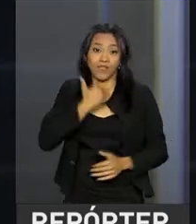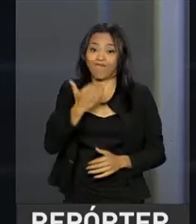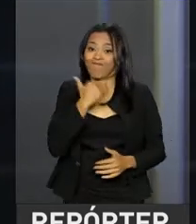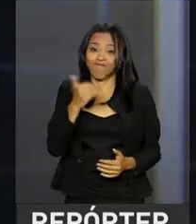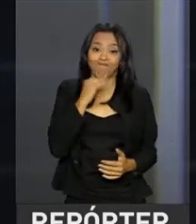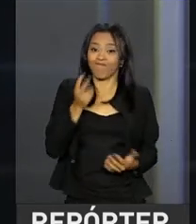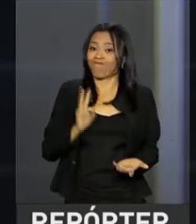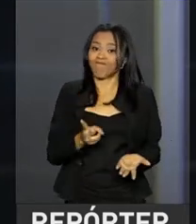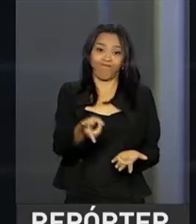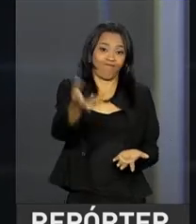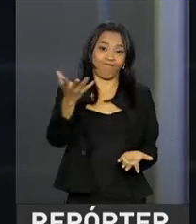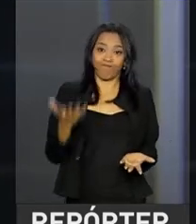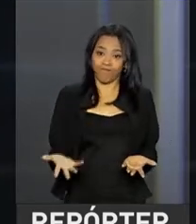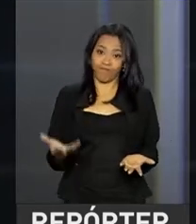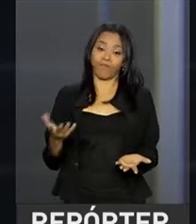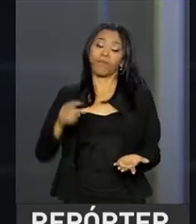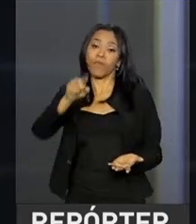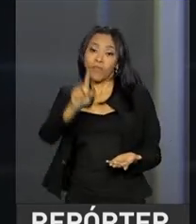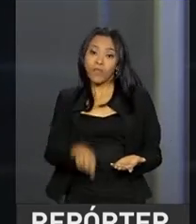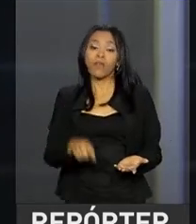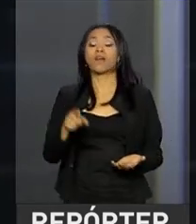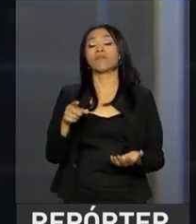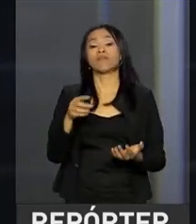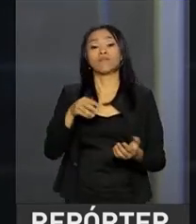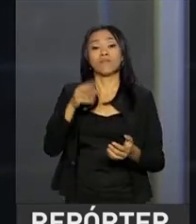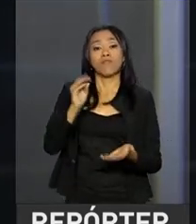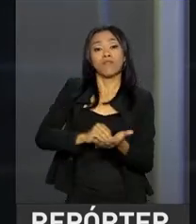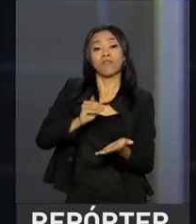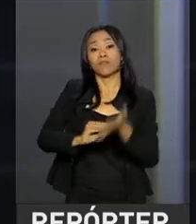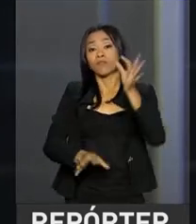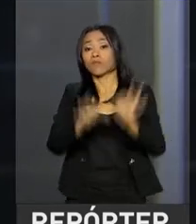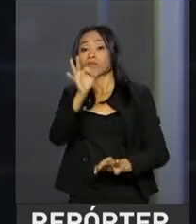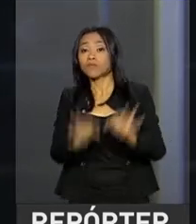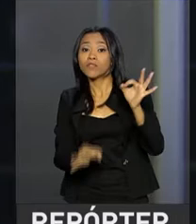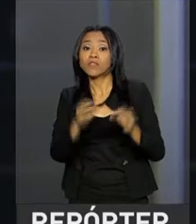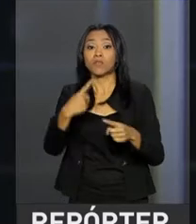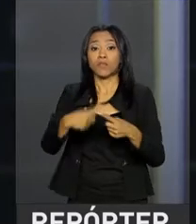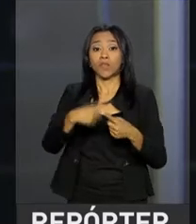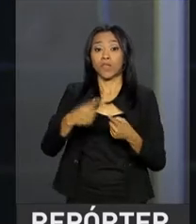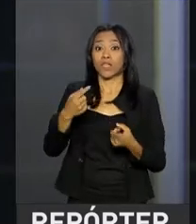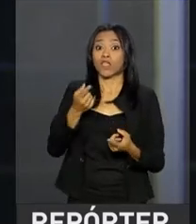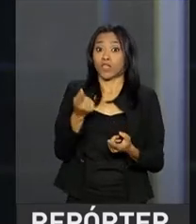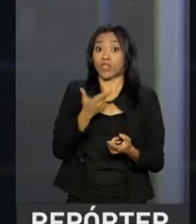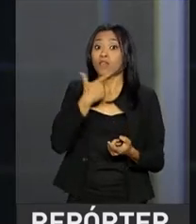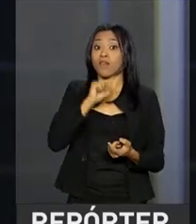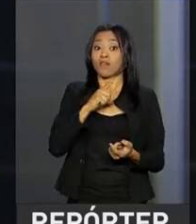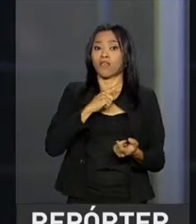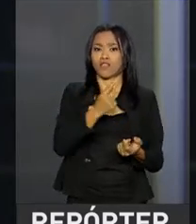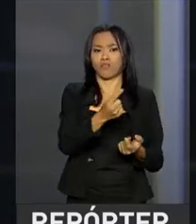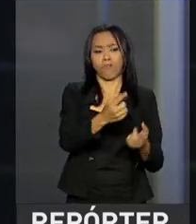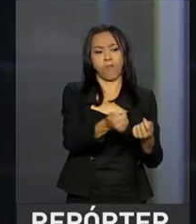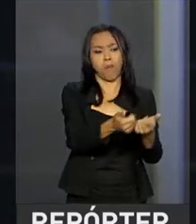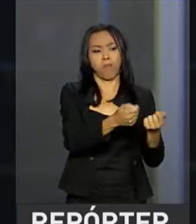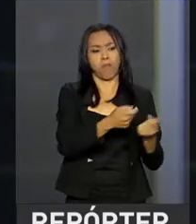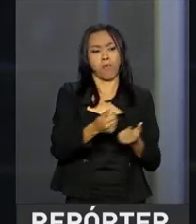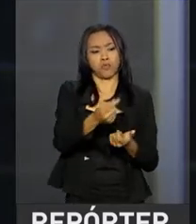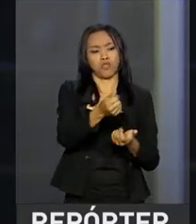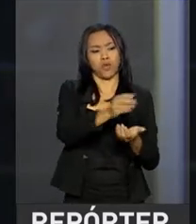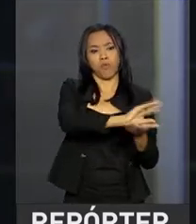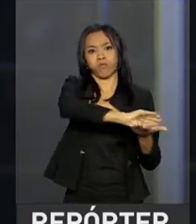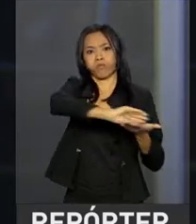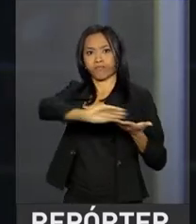é socialmente injusto porque transfere recursos de quem tem menos têm para menos